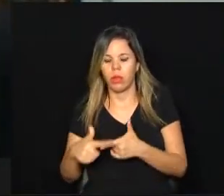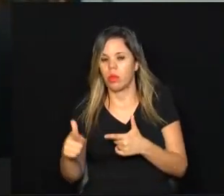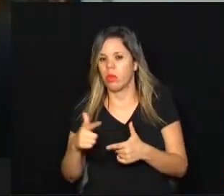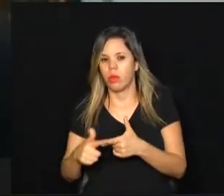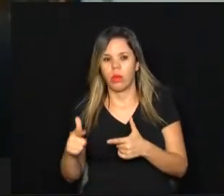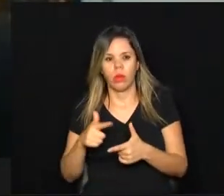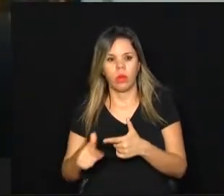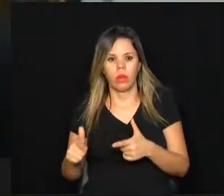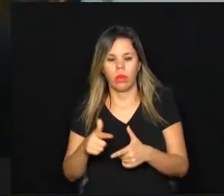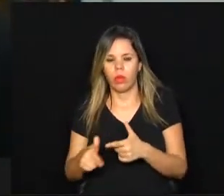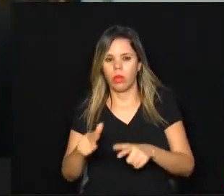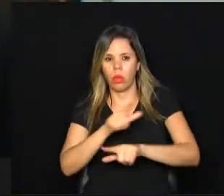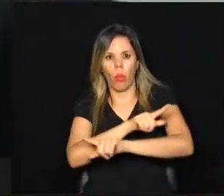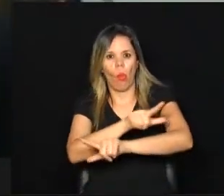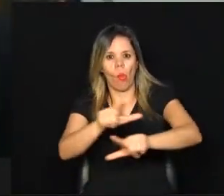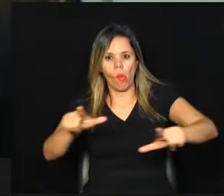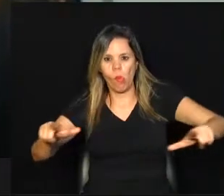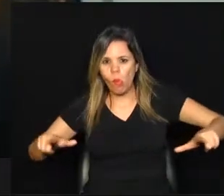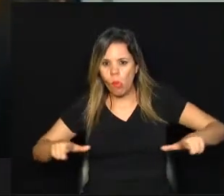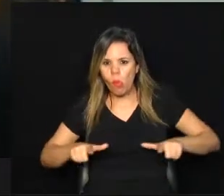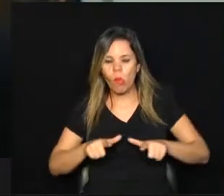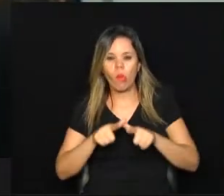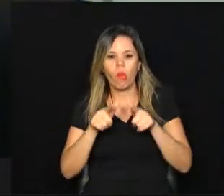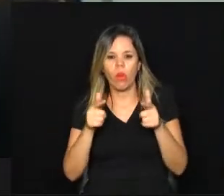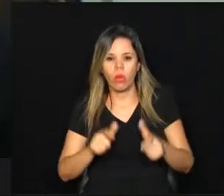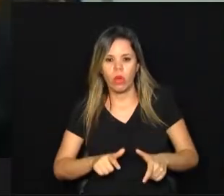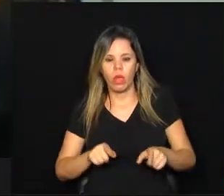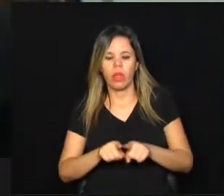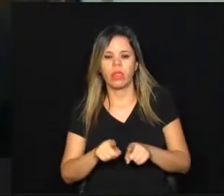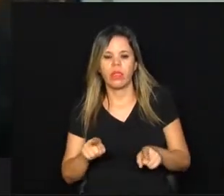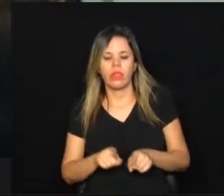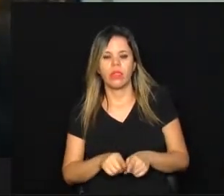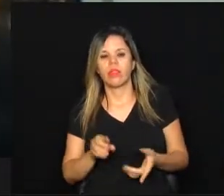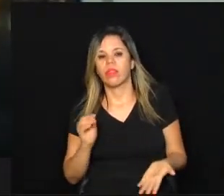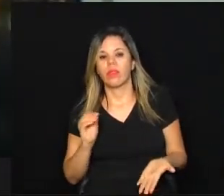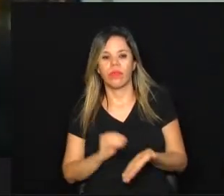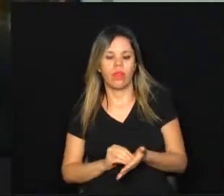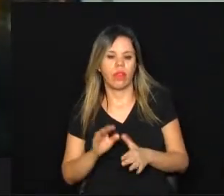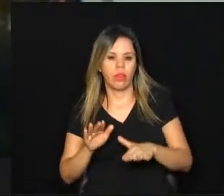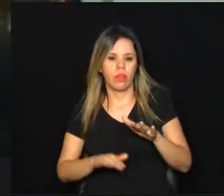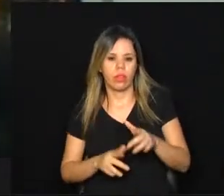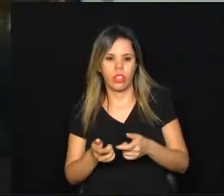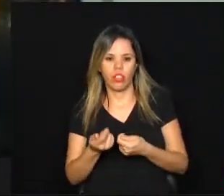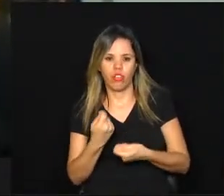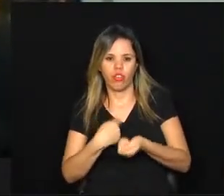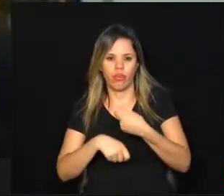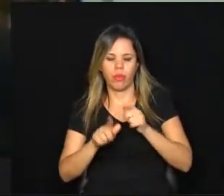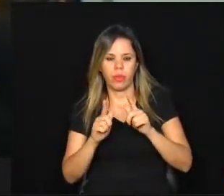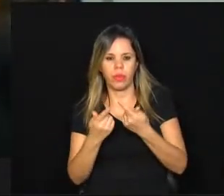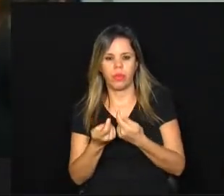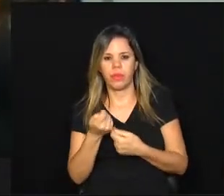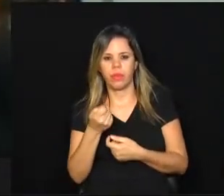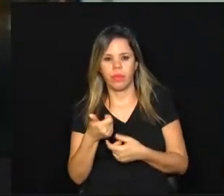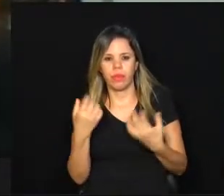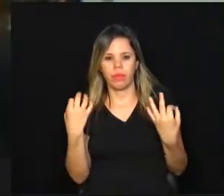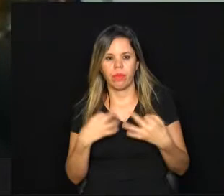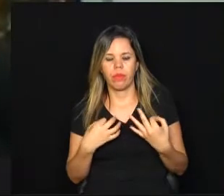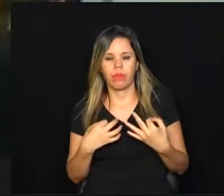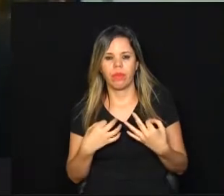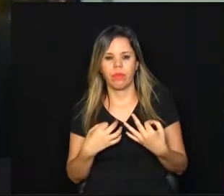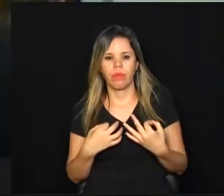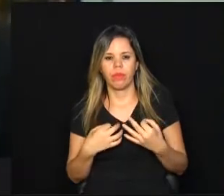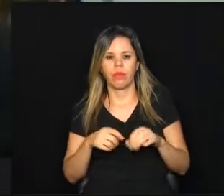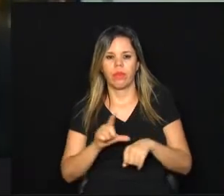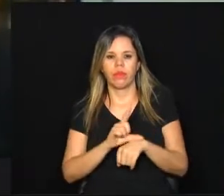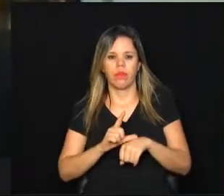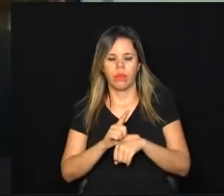um semideserto. Só que é um semideserto que tem um gerenciamento dos recursos hídricos quase perfeito, um